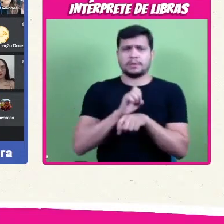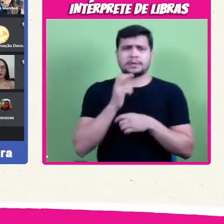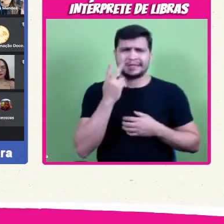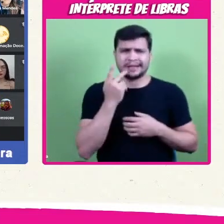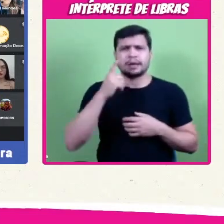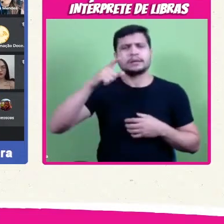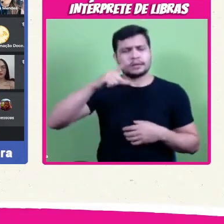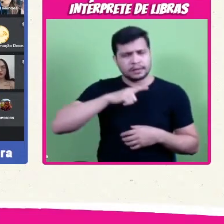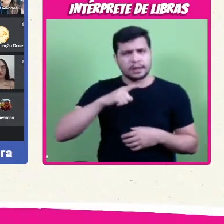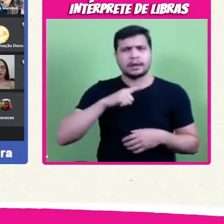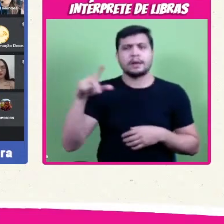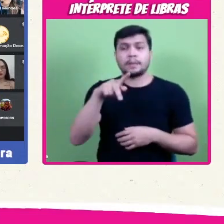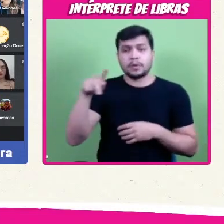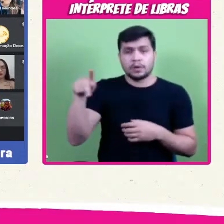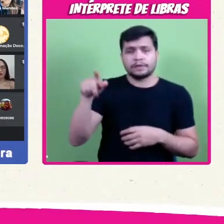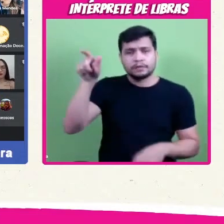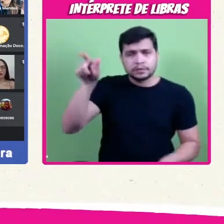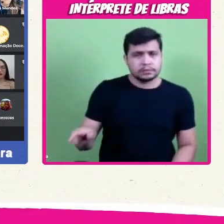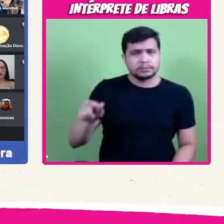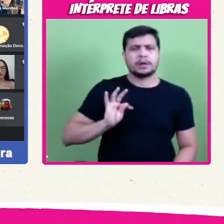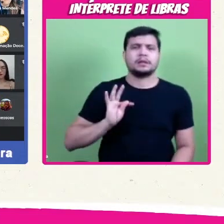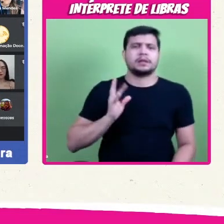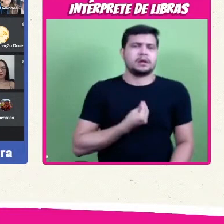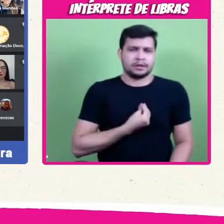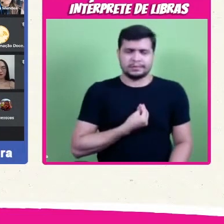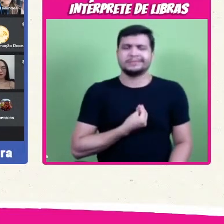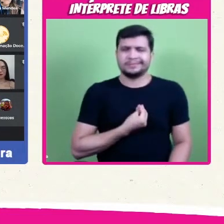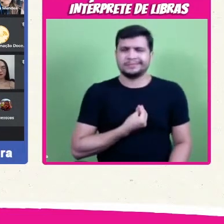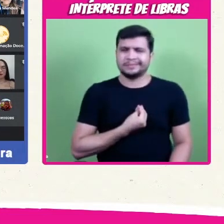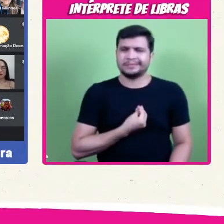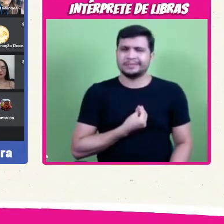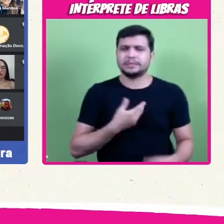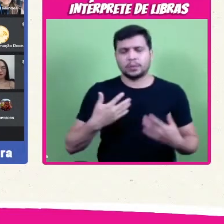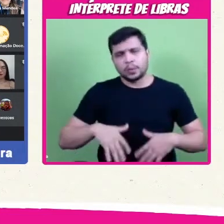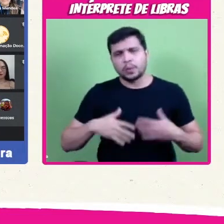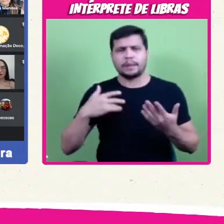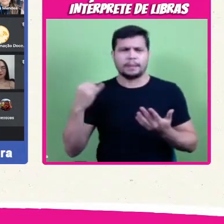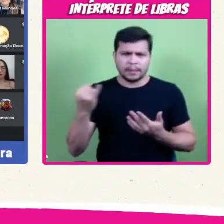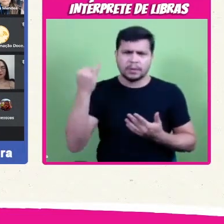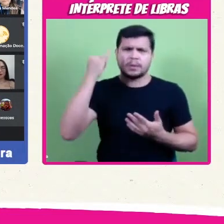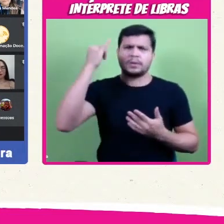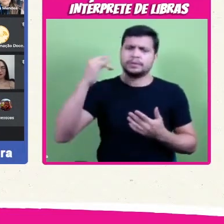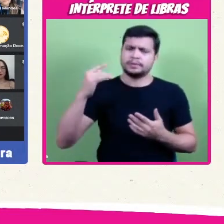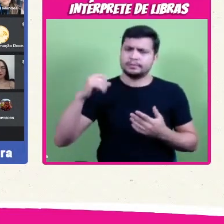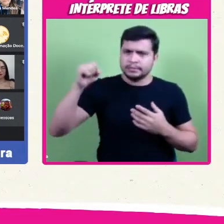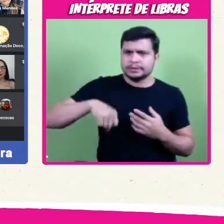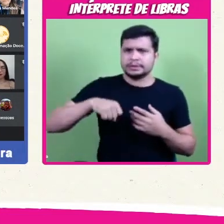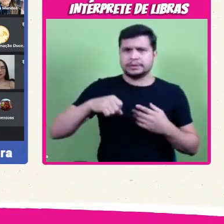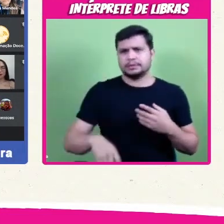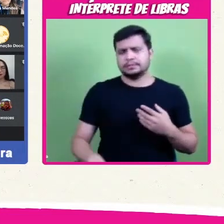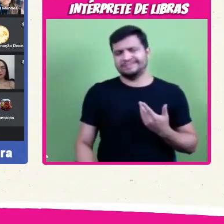transgêneros, né, travestis transexuais, né, que isso é de grande importância e significância para as nossas vidas, né, saber